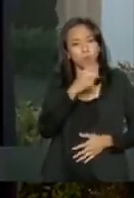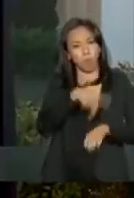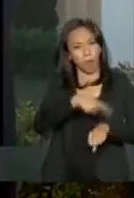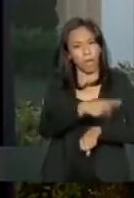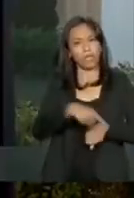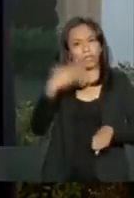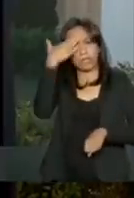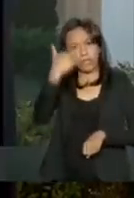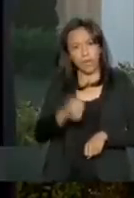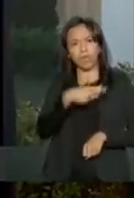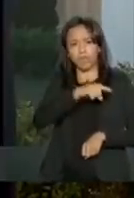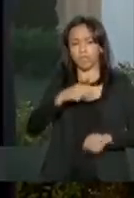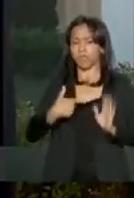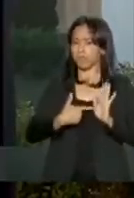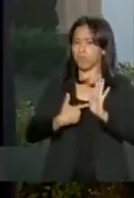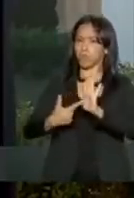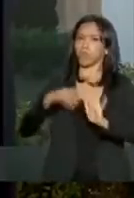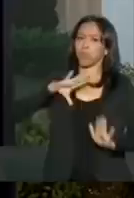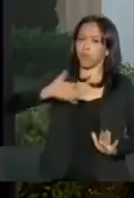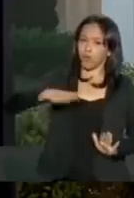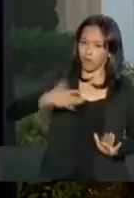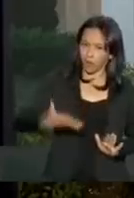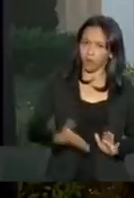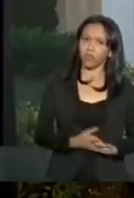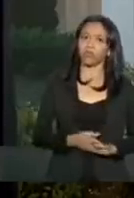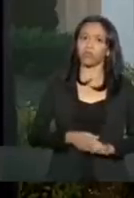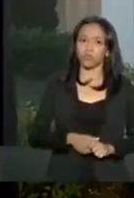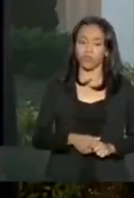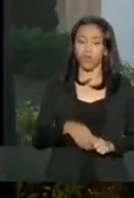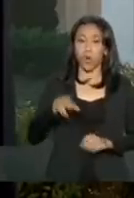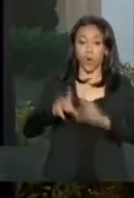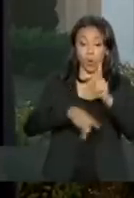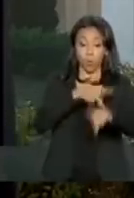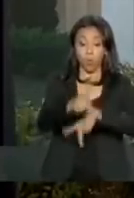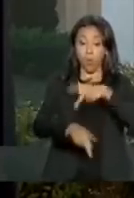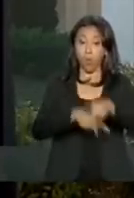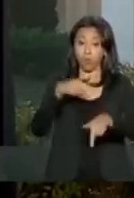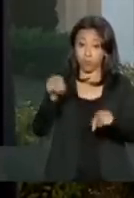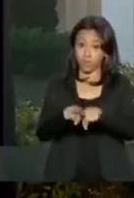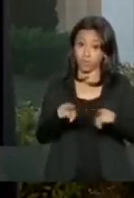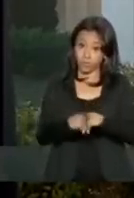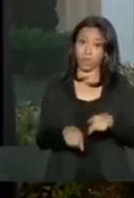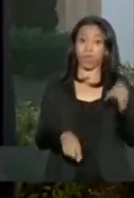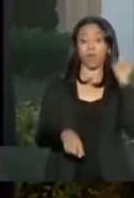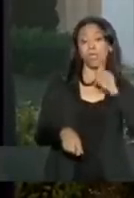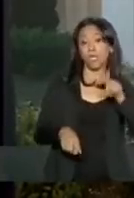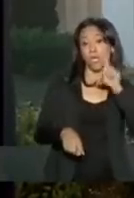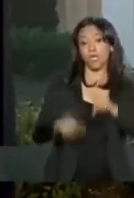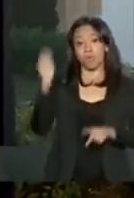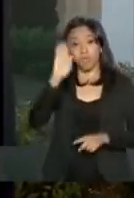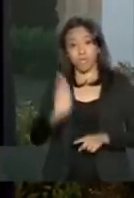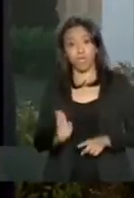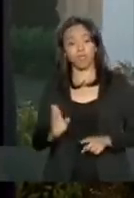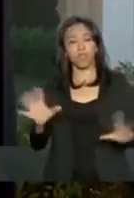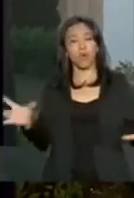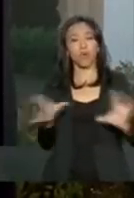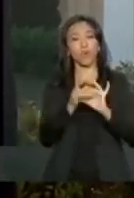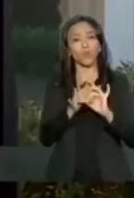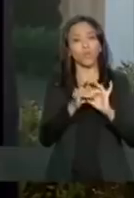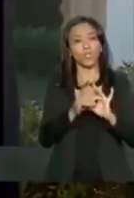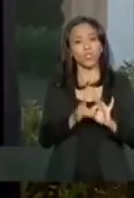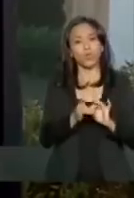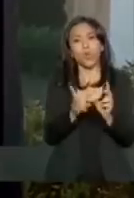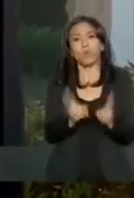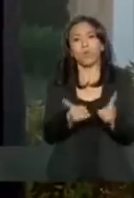mostrou enorme coragem. Durante 2 séculos, o povo americano e brasileiro estiveram unidos por valores em